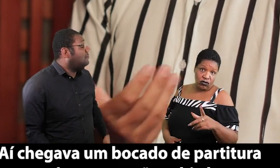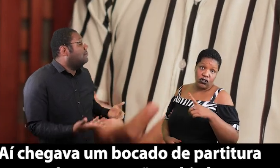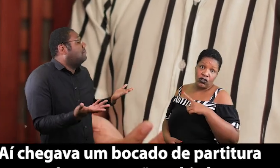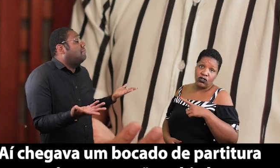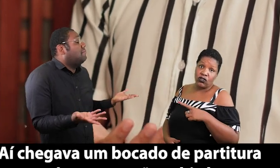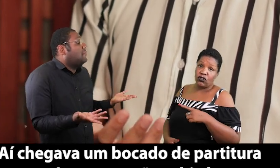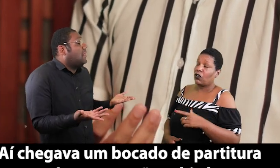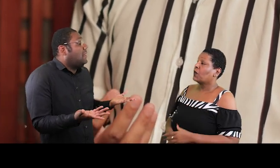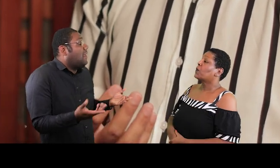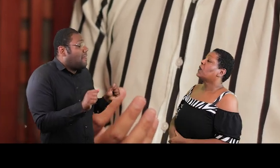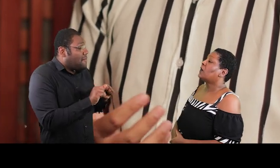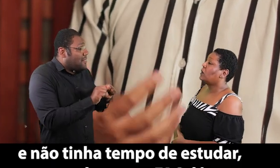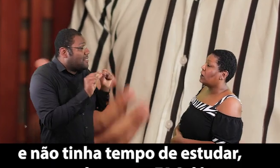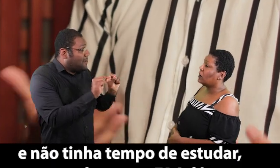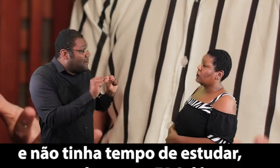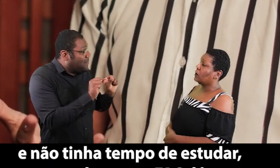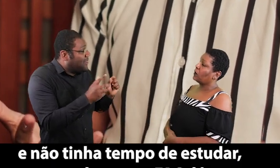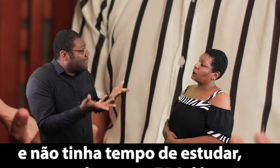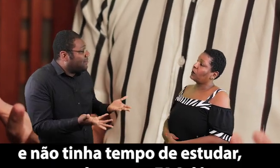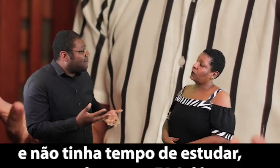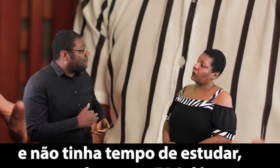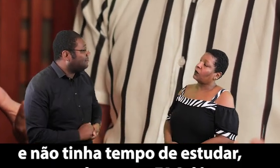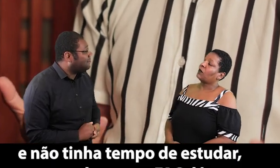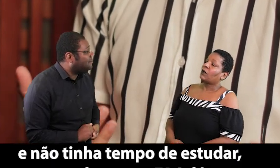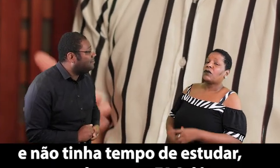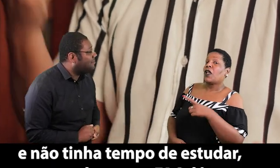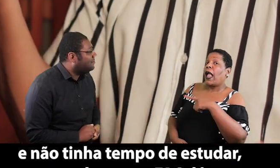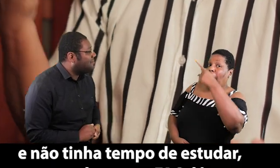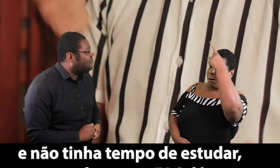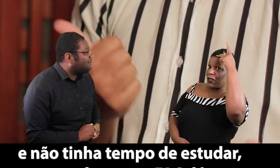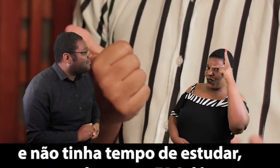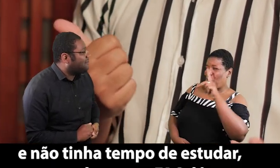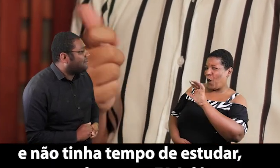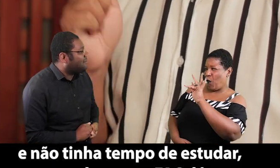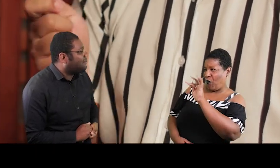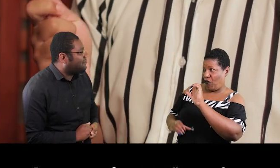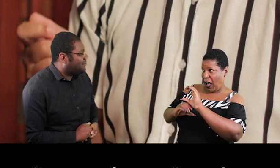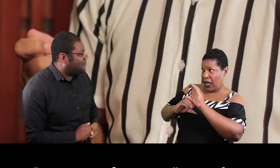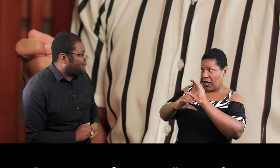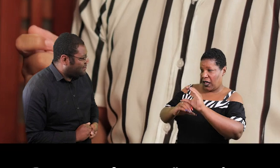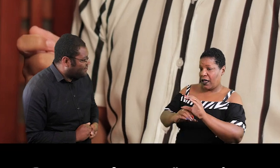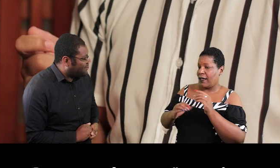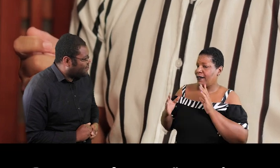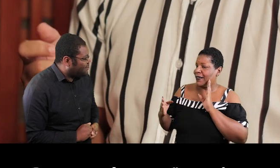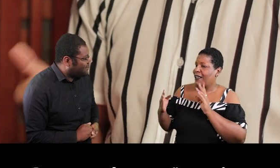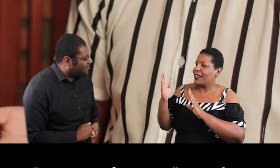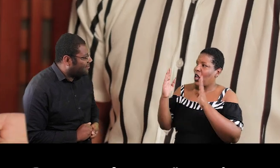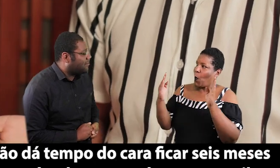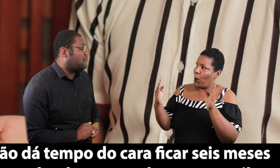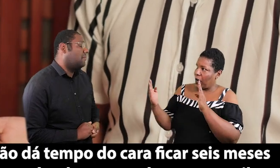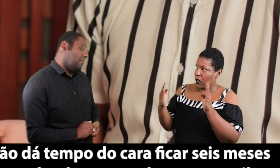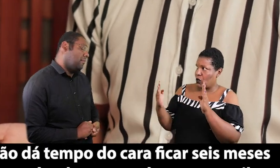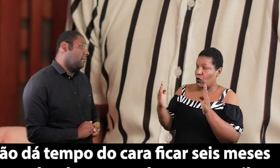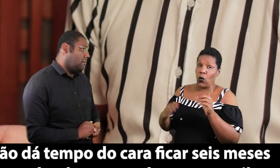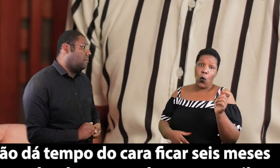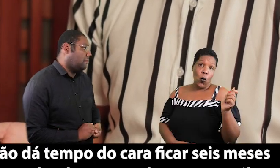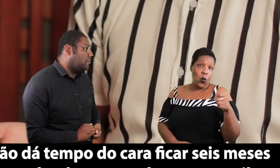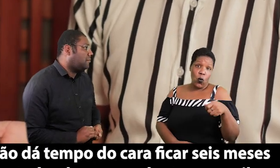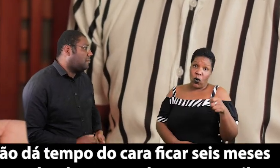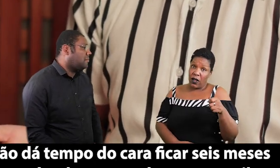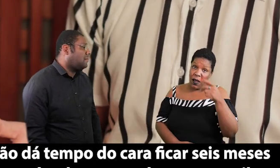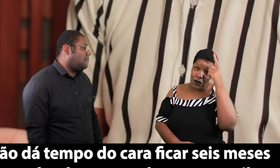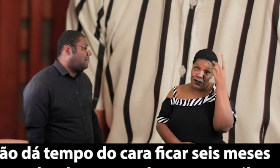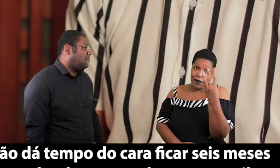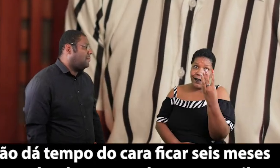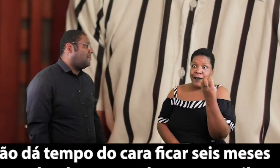aí a pessoa não sabia ler e não tinha tempo de estudar, porque normalmente o FAC dá um prazo, né, por exemplo, né? Então você não dá tempo do cara ficar 6